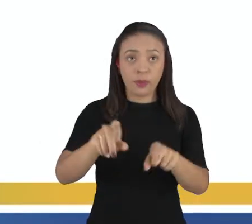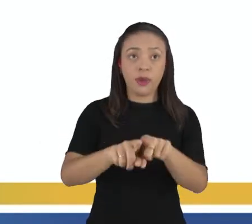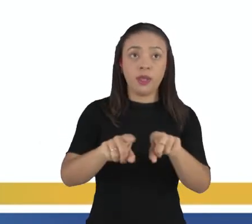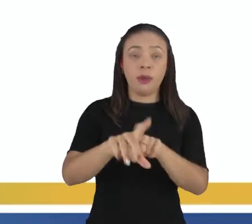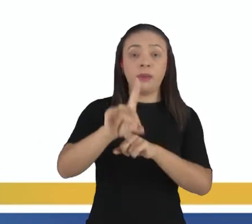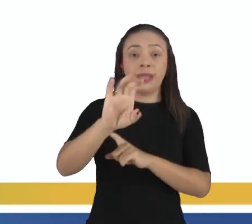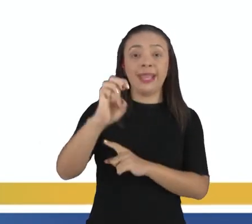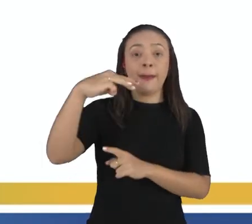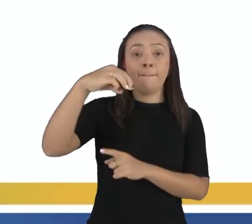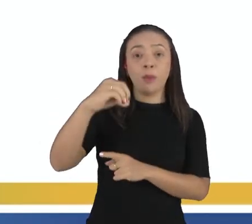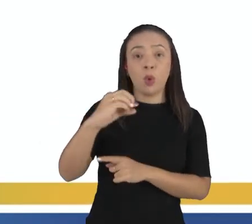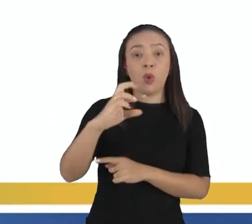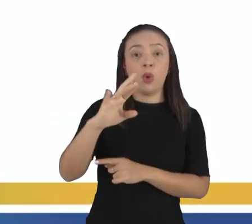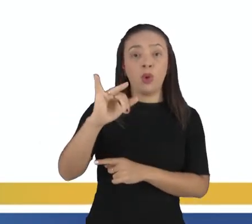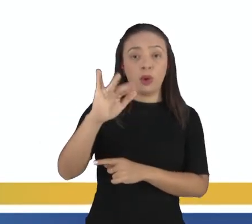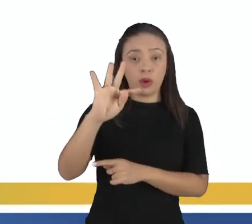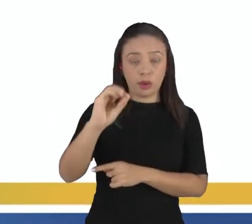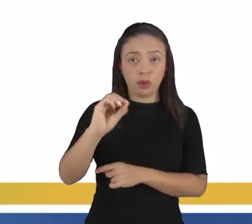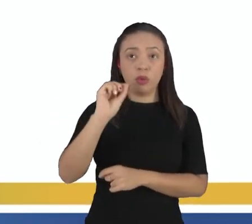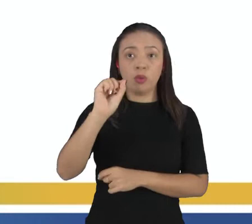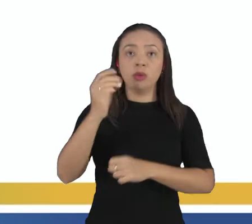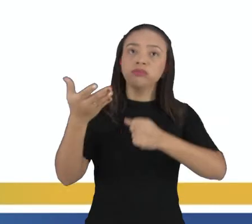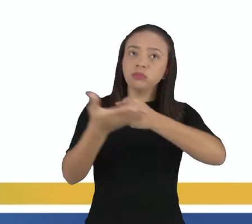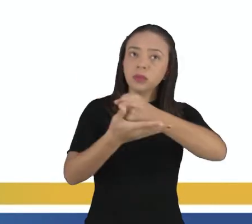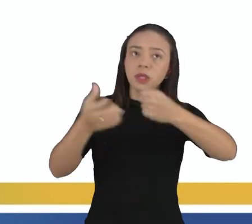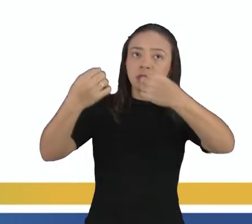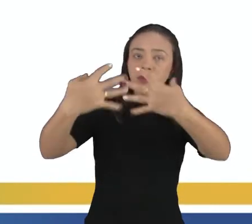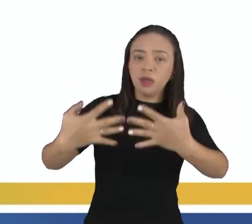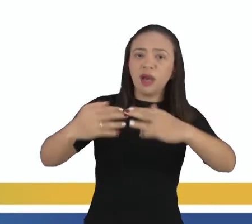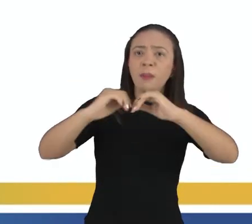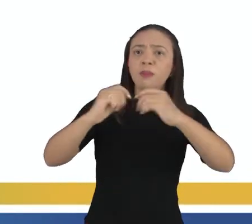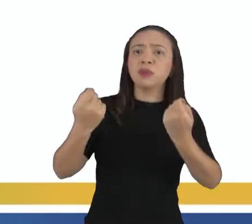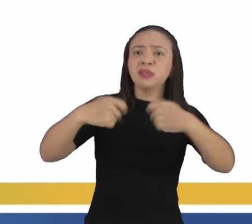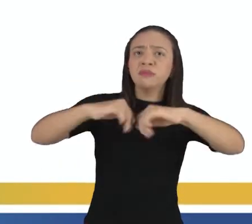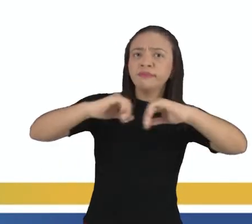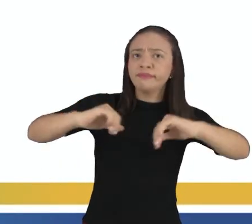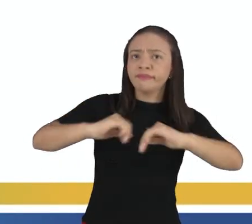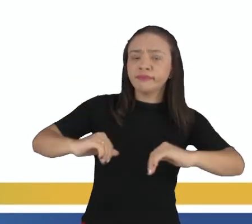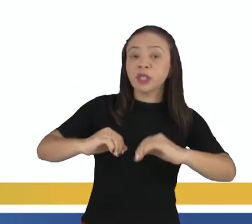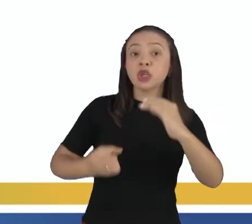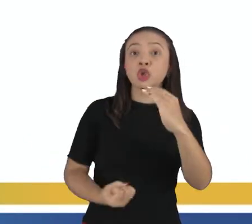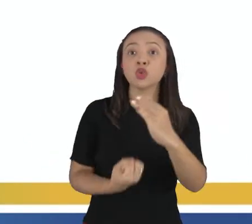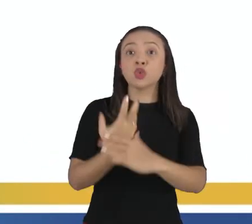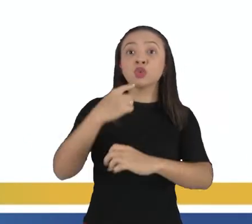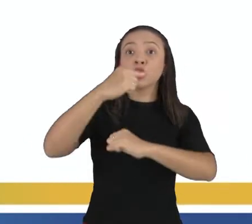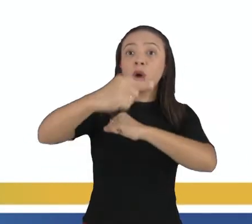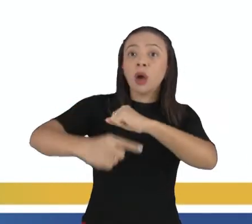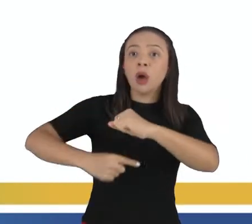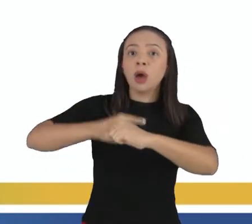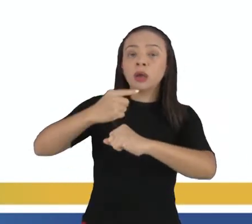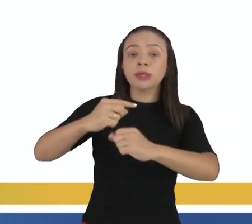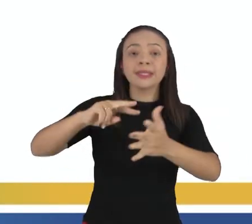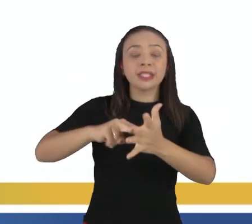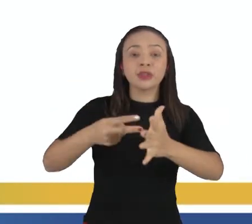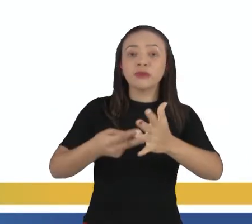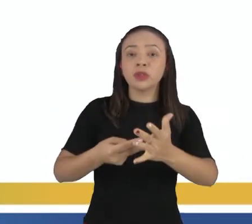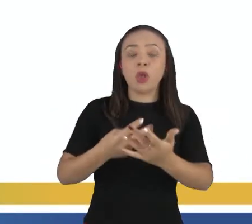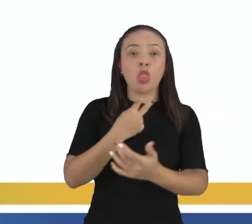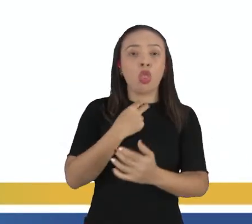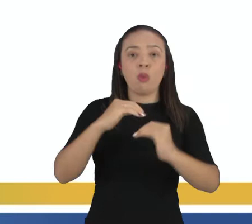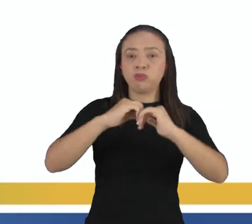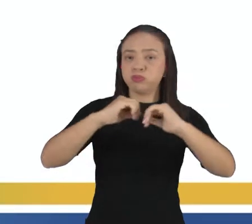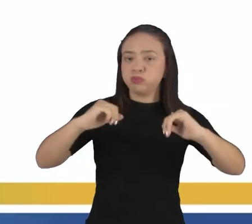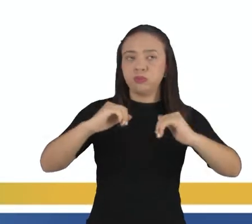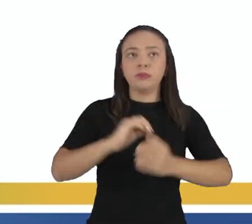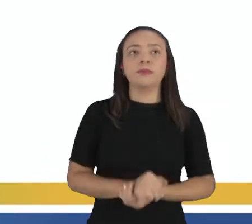da divisibilidade. E aí, nesse momento, aparece o termo, ou a palavra átomo, que significa indivisível.